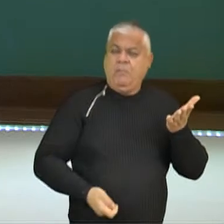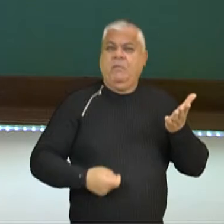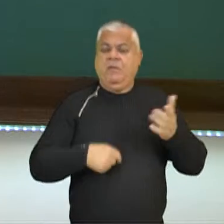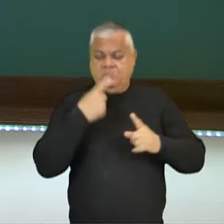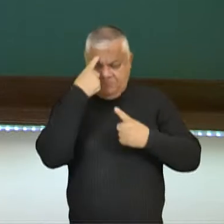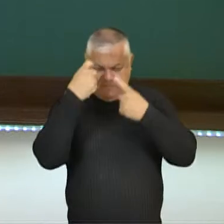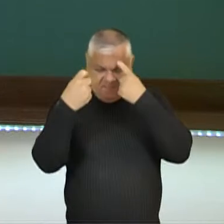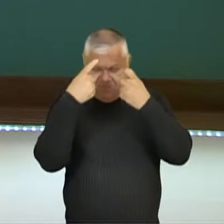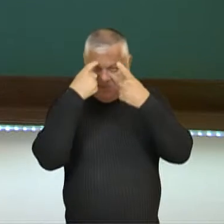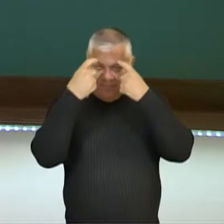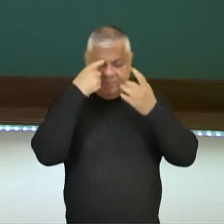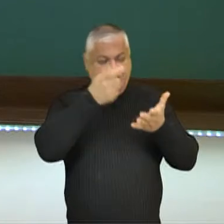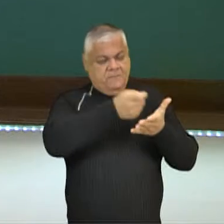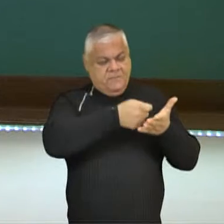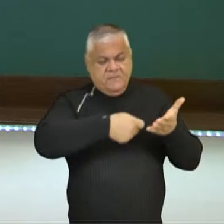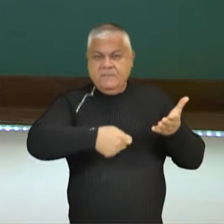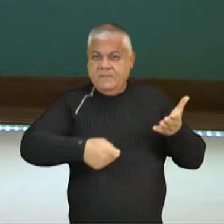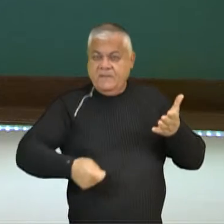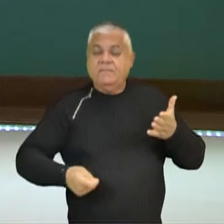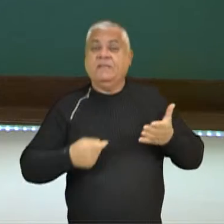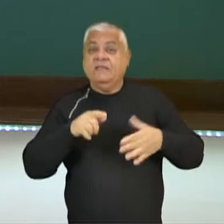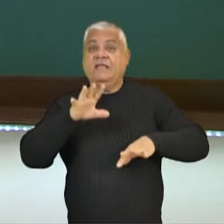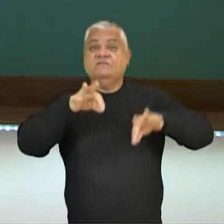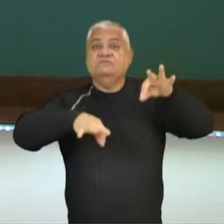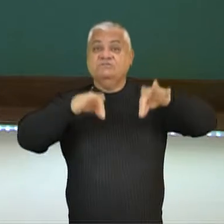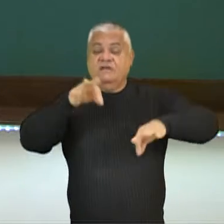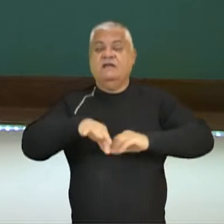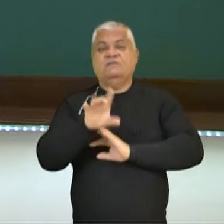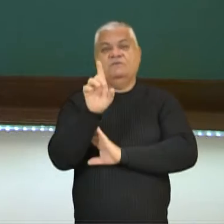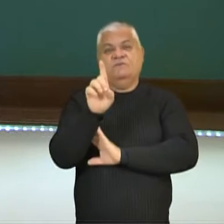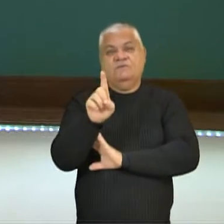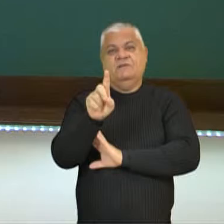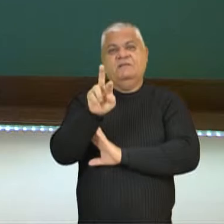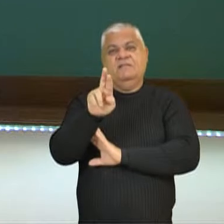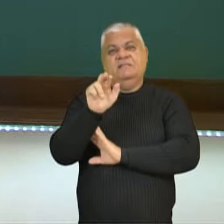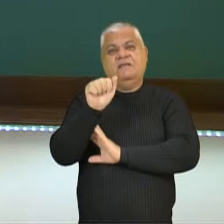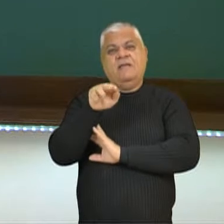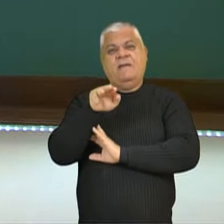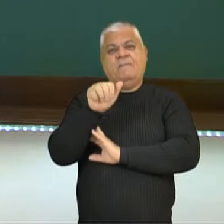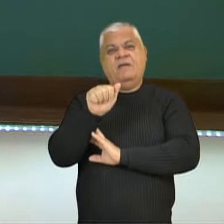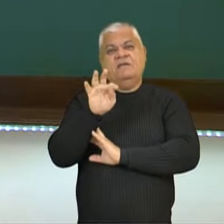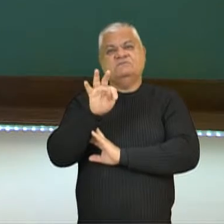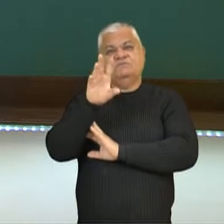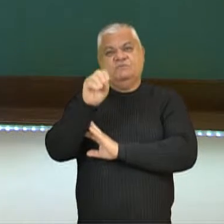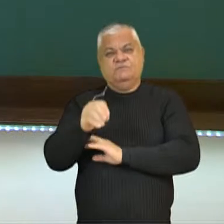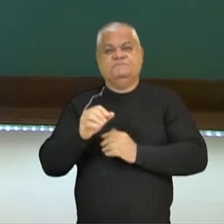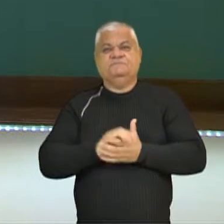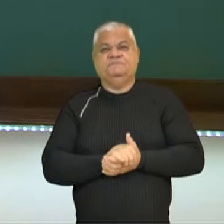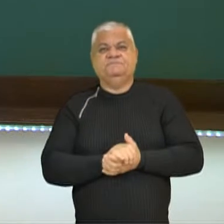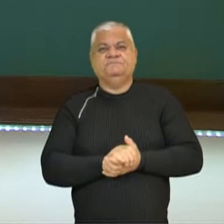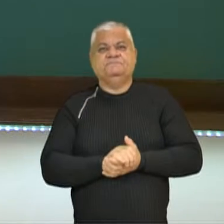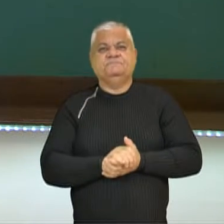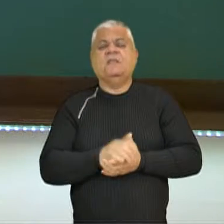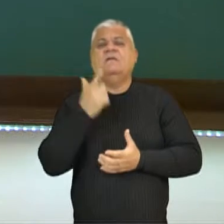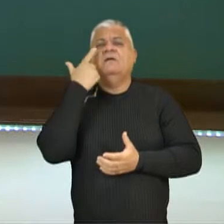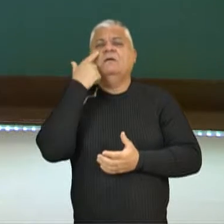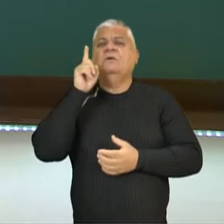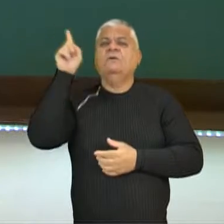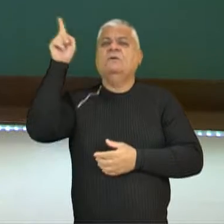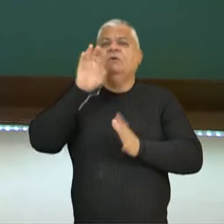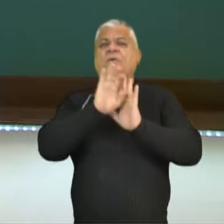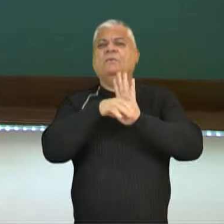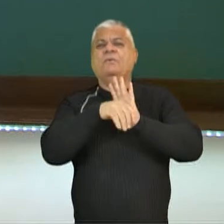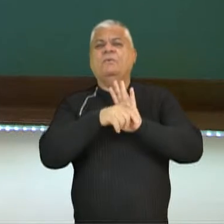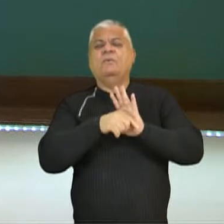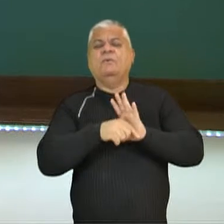as peças para teatro, né? Eles são chamados de textos dramáticos. Vamos conceituar aqui os tipos